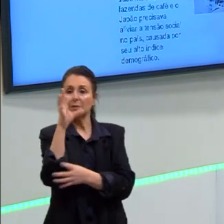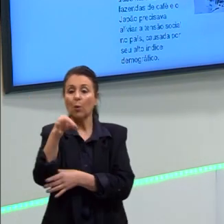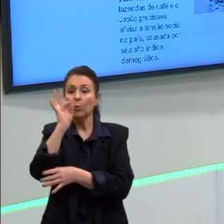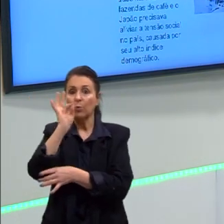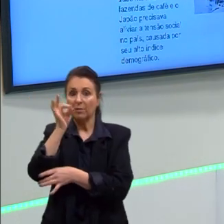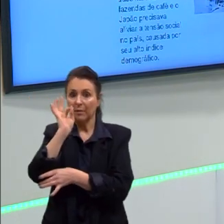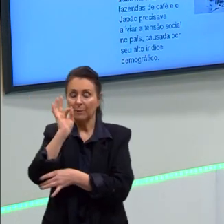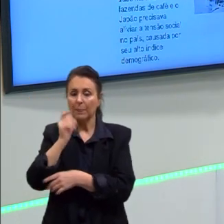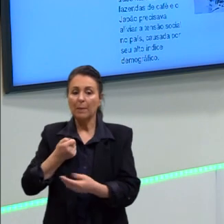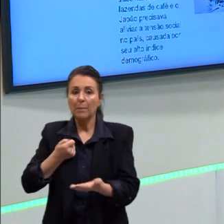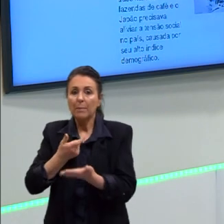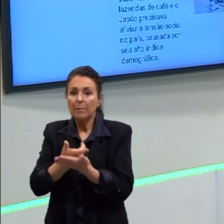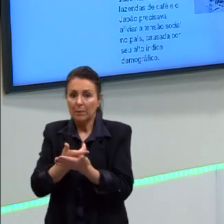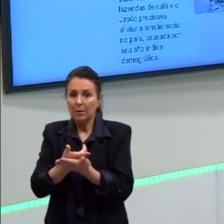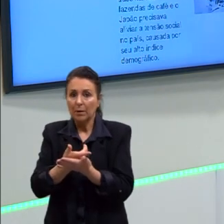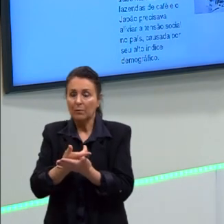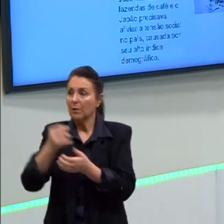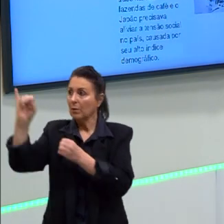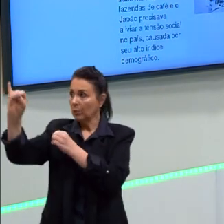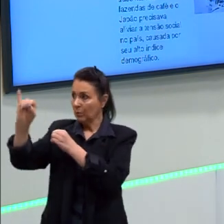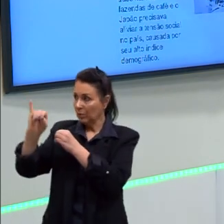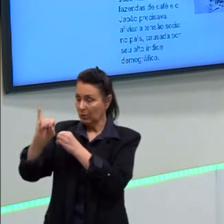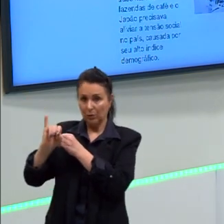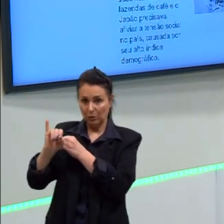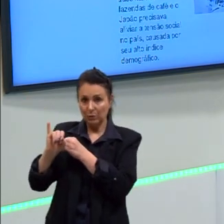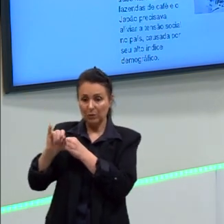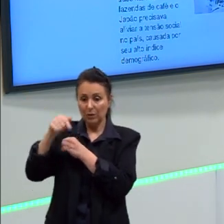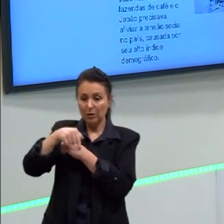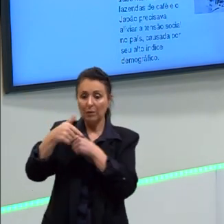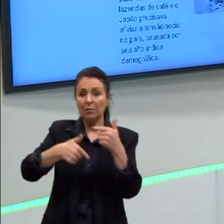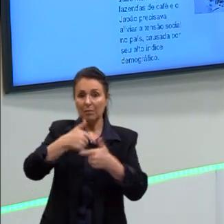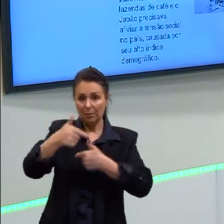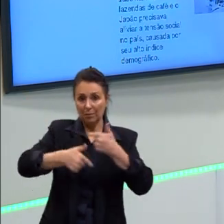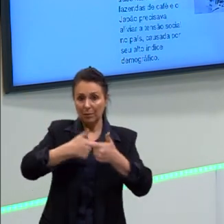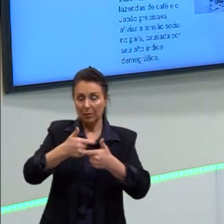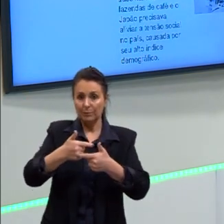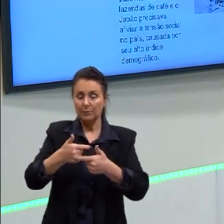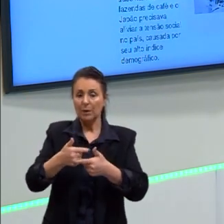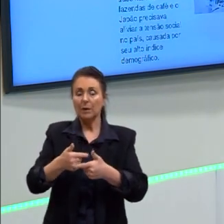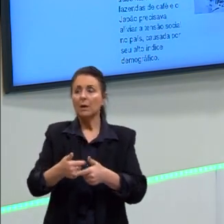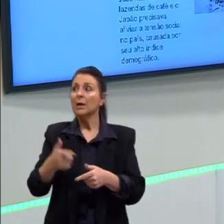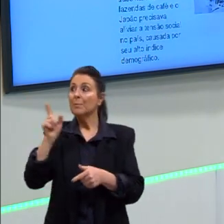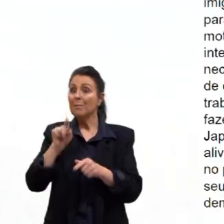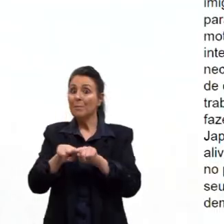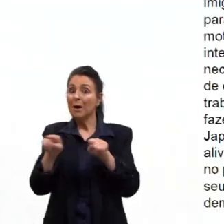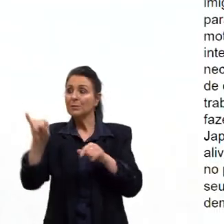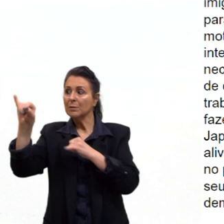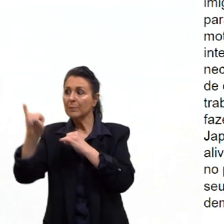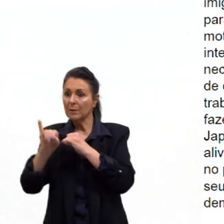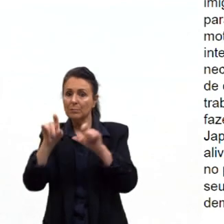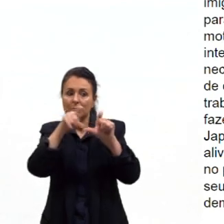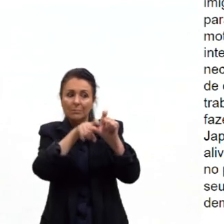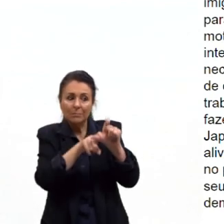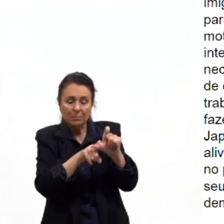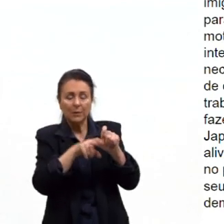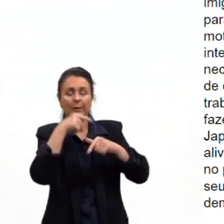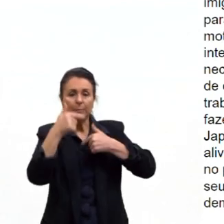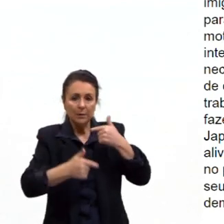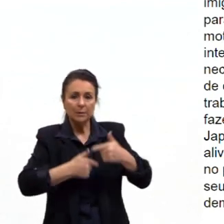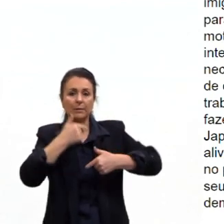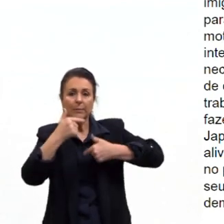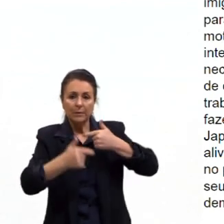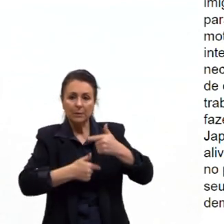pagava para esse Imigrante vir trabalhar para ele enquanto esse migrante tinha dívida ele ia trabalhando então era o próximo